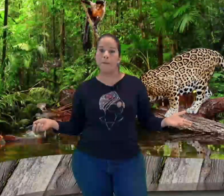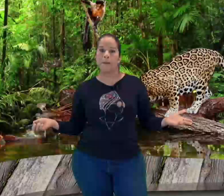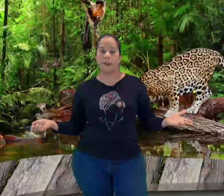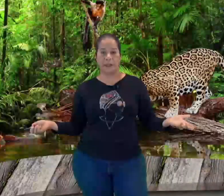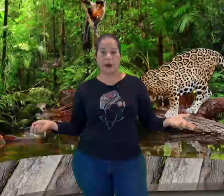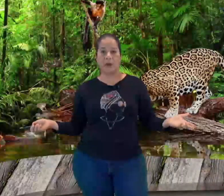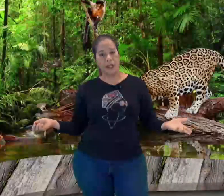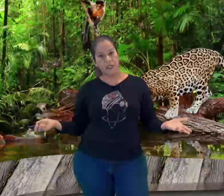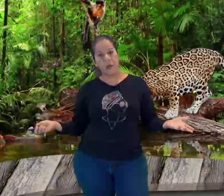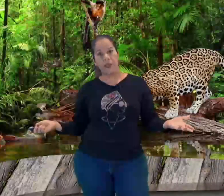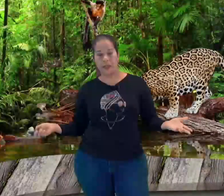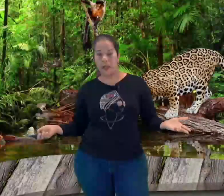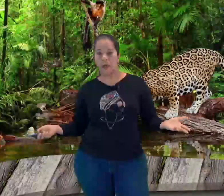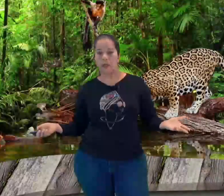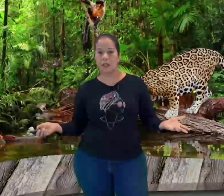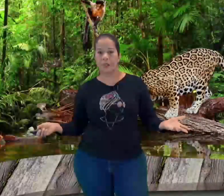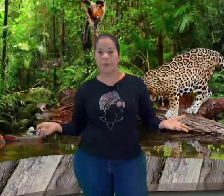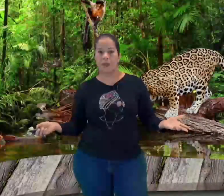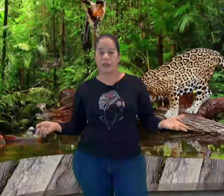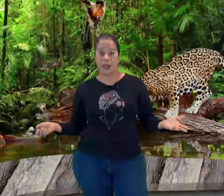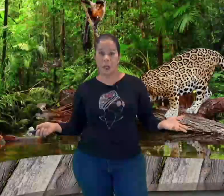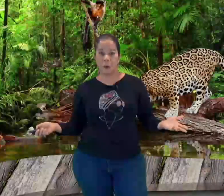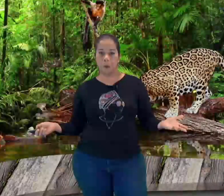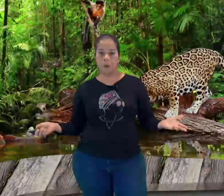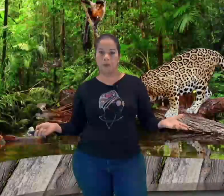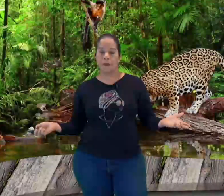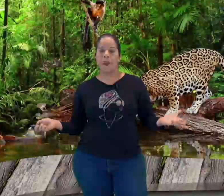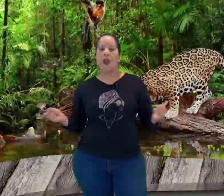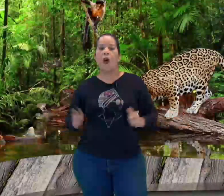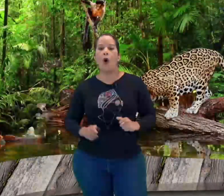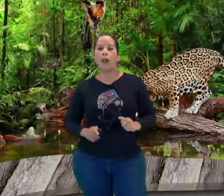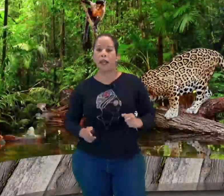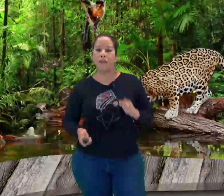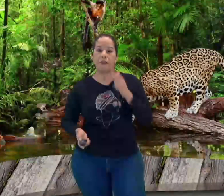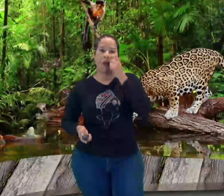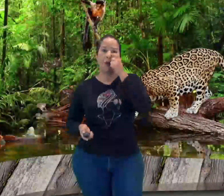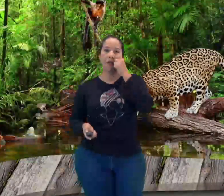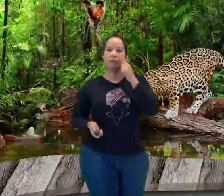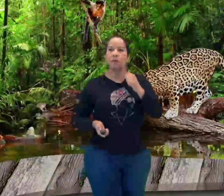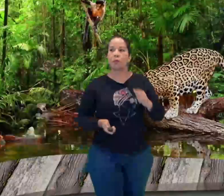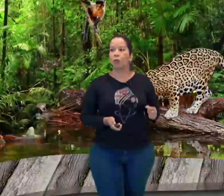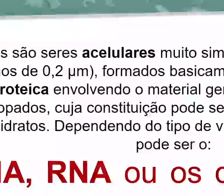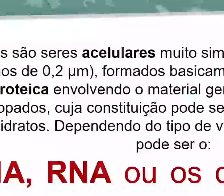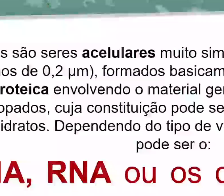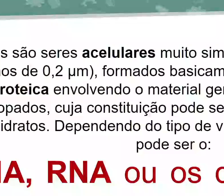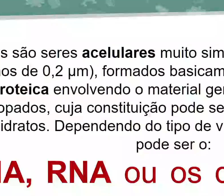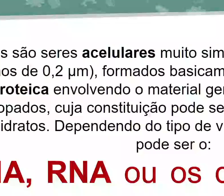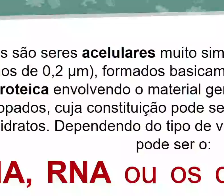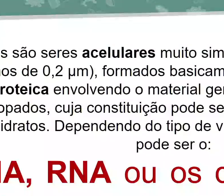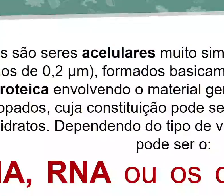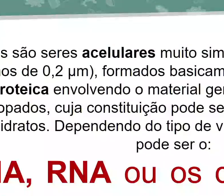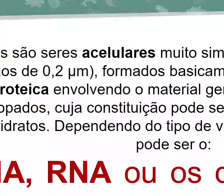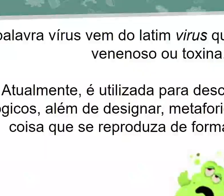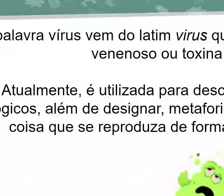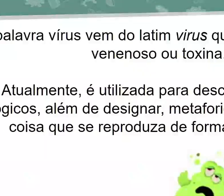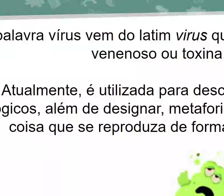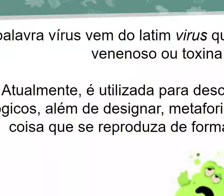funcional, vital, que são as células, certo? Ok, vamos dar uma continuidade ali no